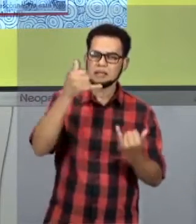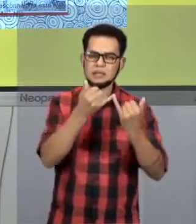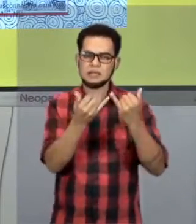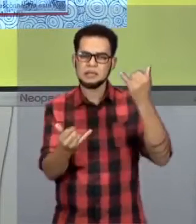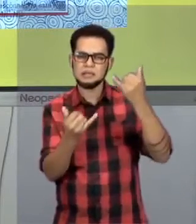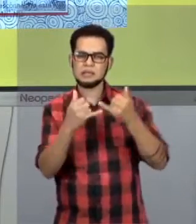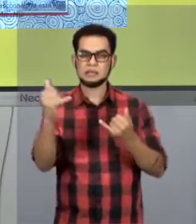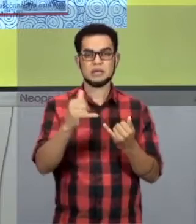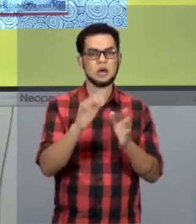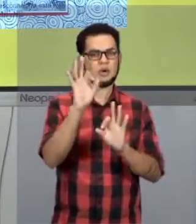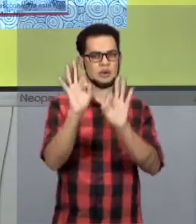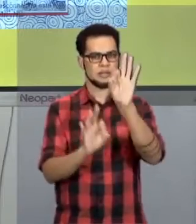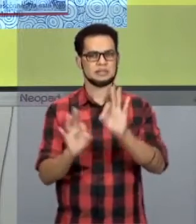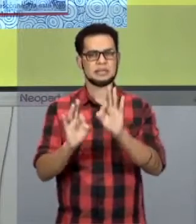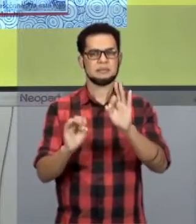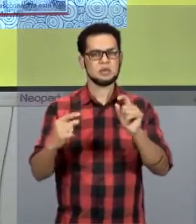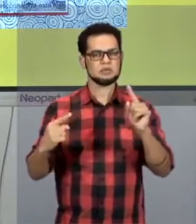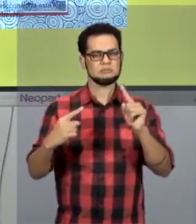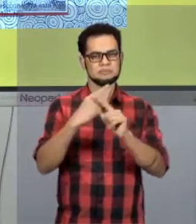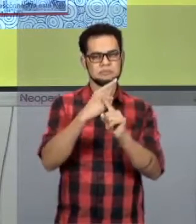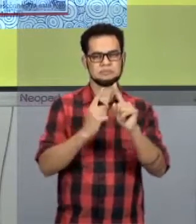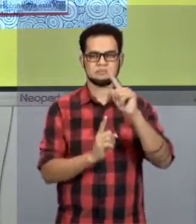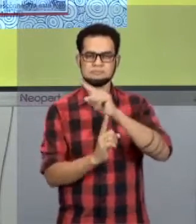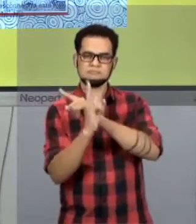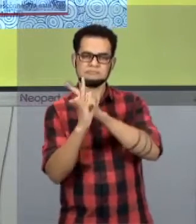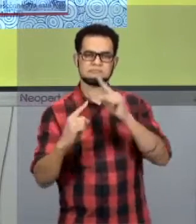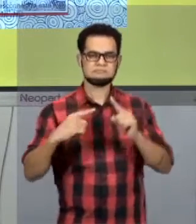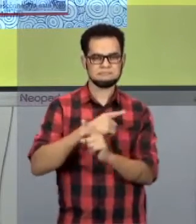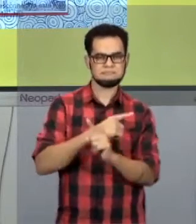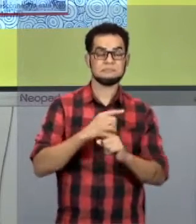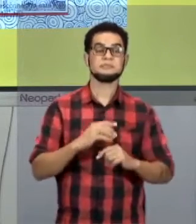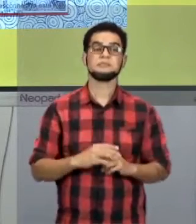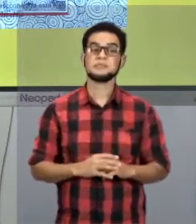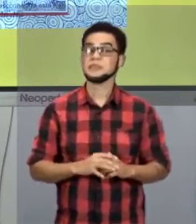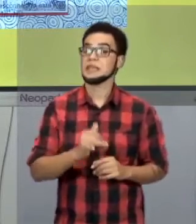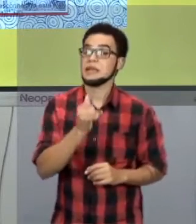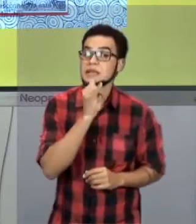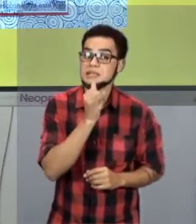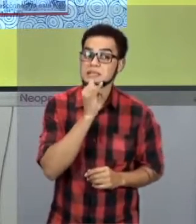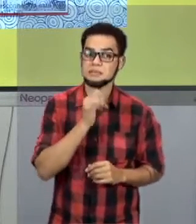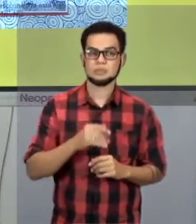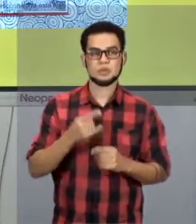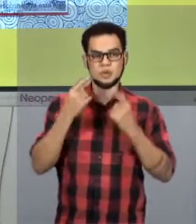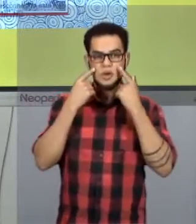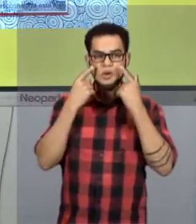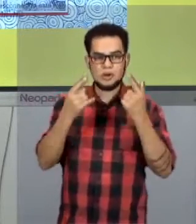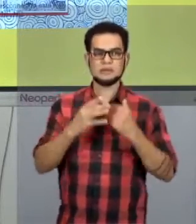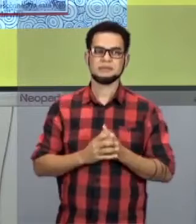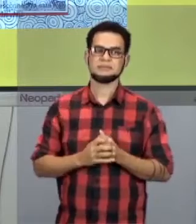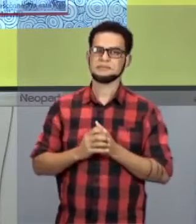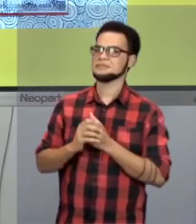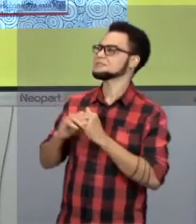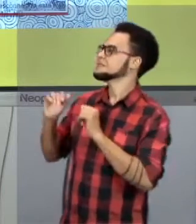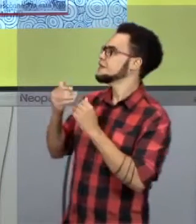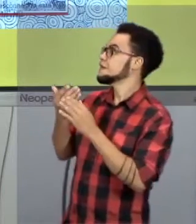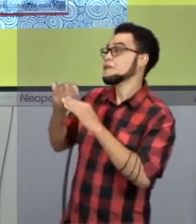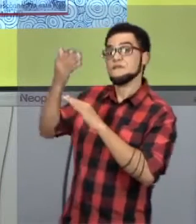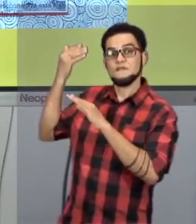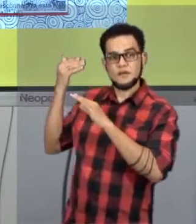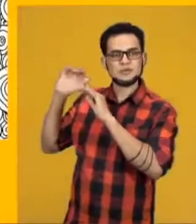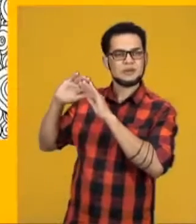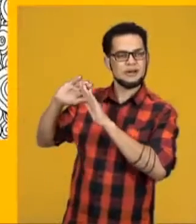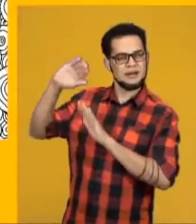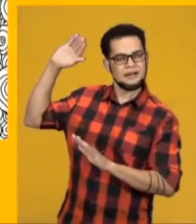podem ter vários sentidos. Aqui coloquei exemplo, inclusive o fundo na nossa tela é uma textura